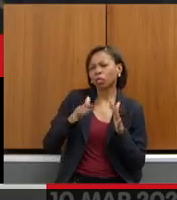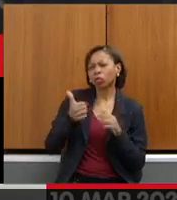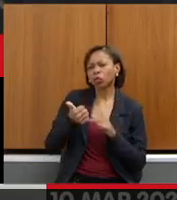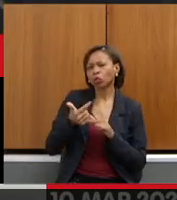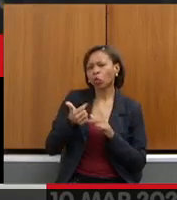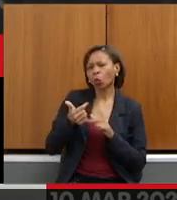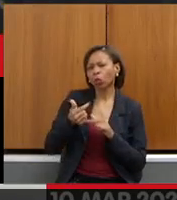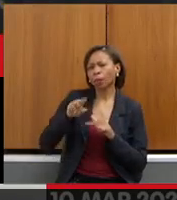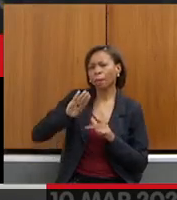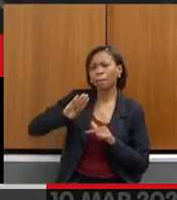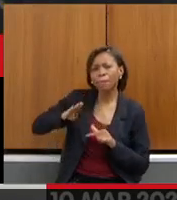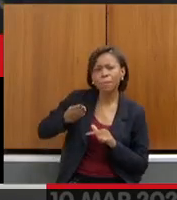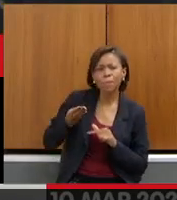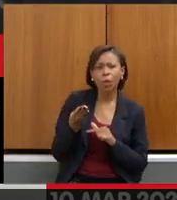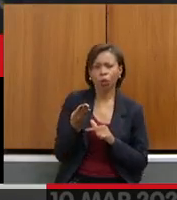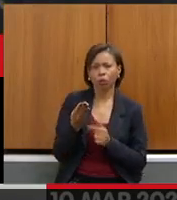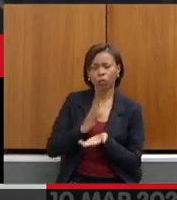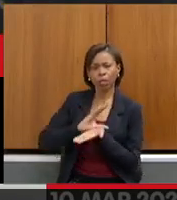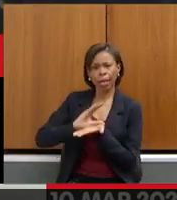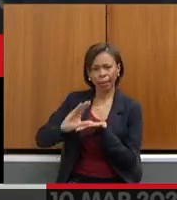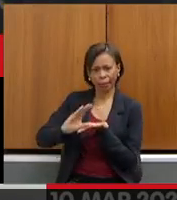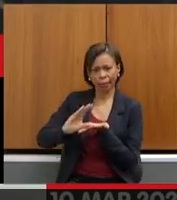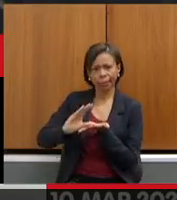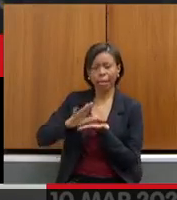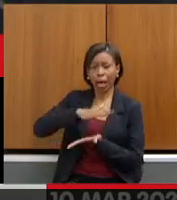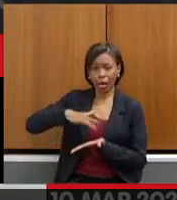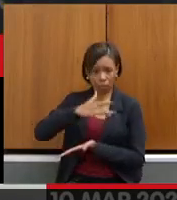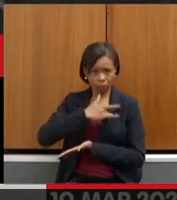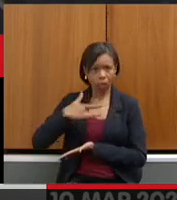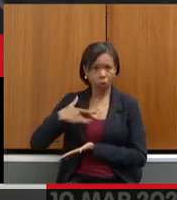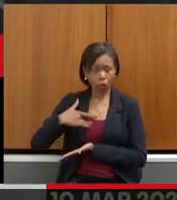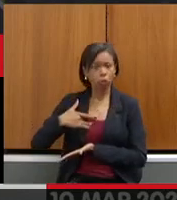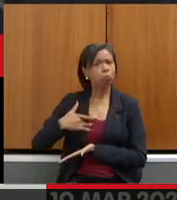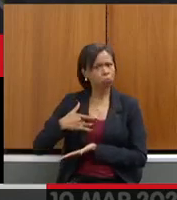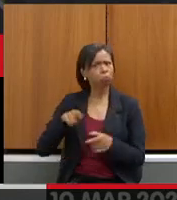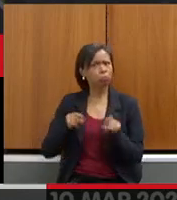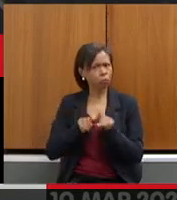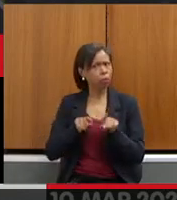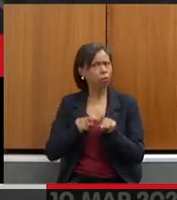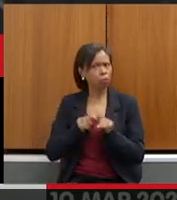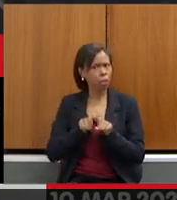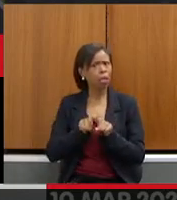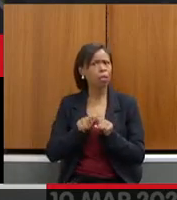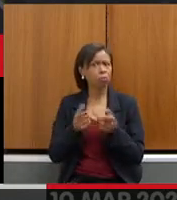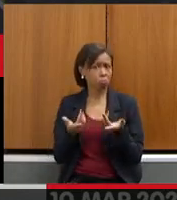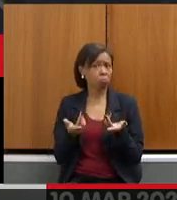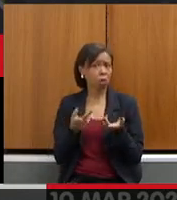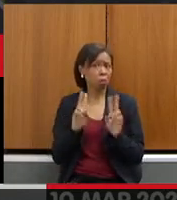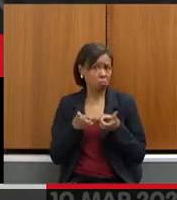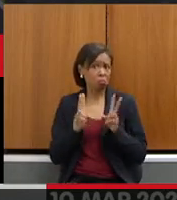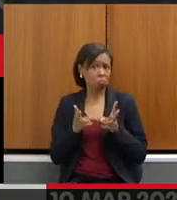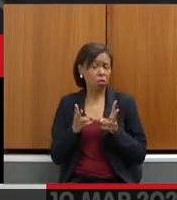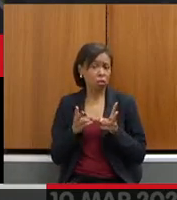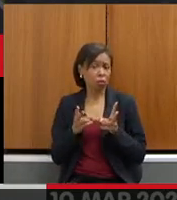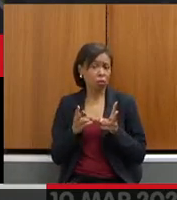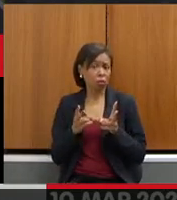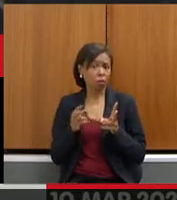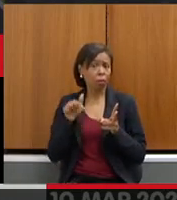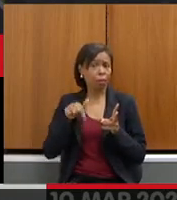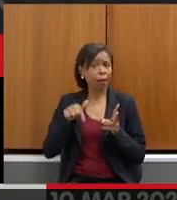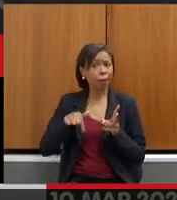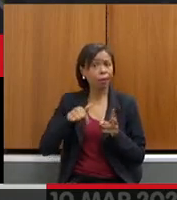12 bilhões de reais em investimentos em saúde e essa tua mesma previsão orçamentária para 2020